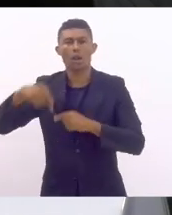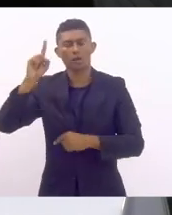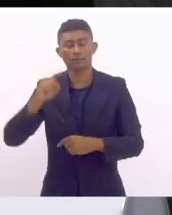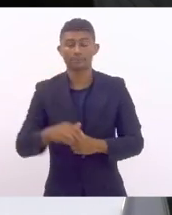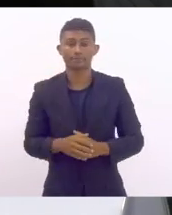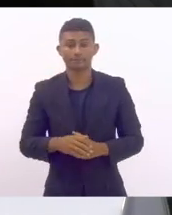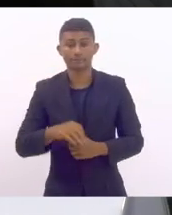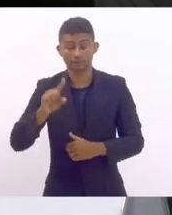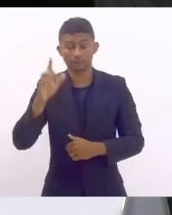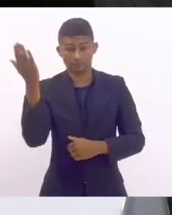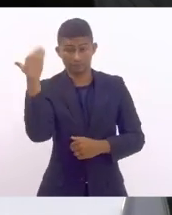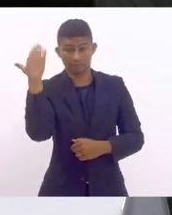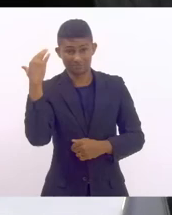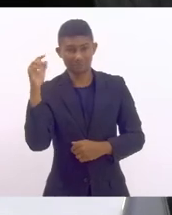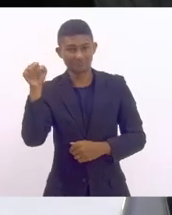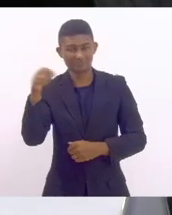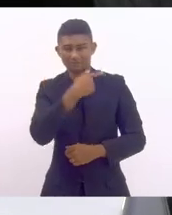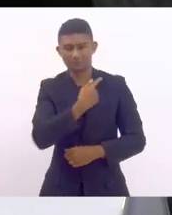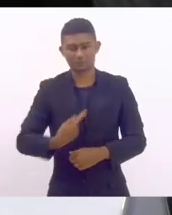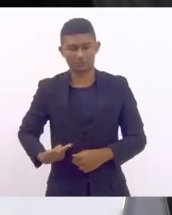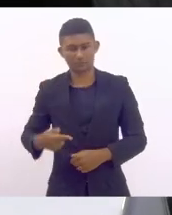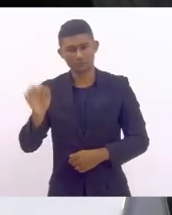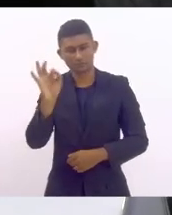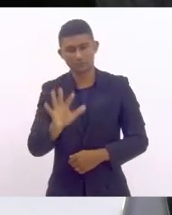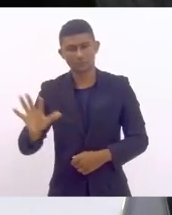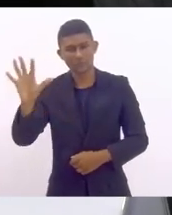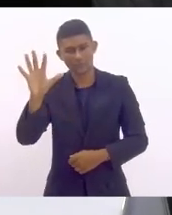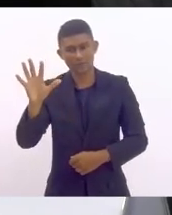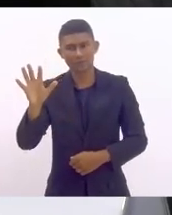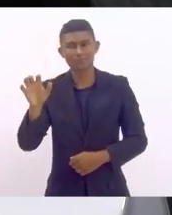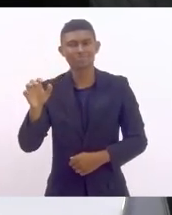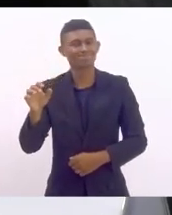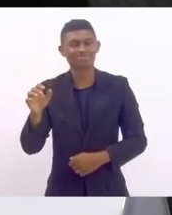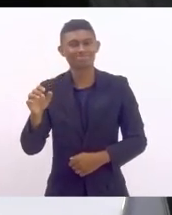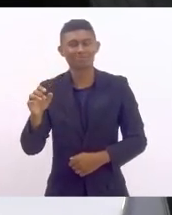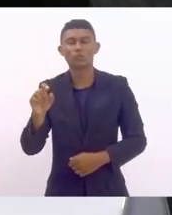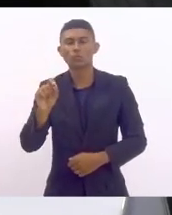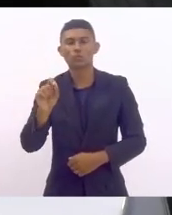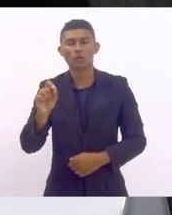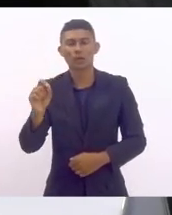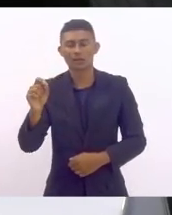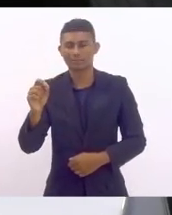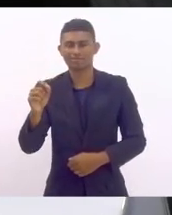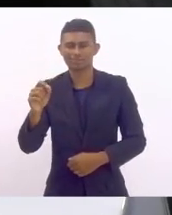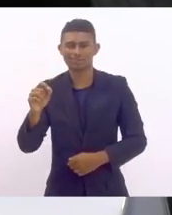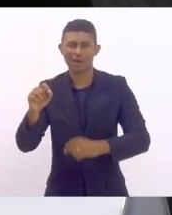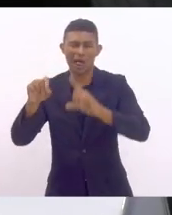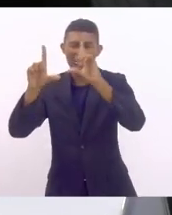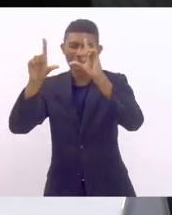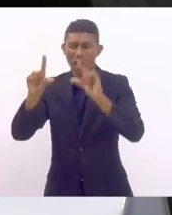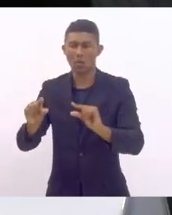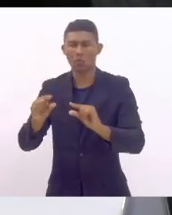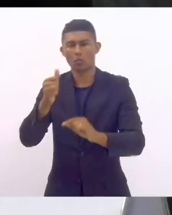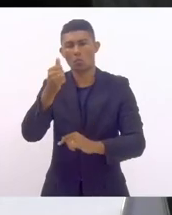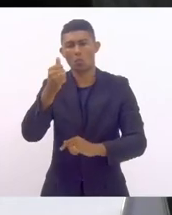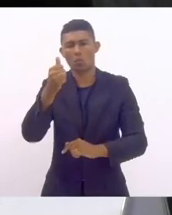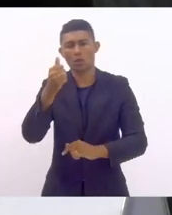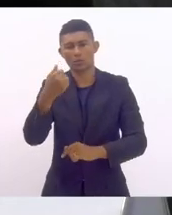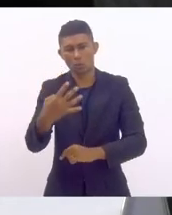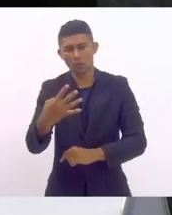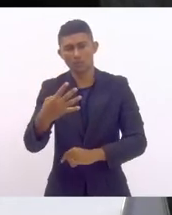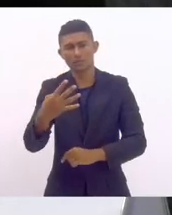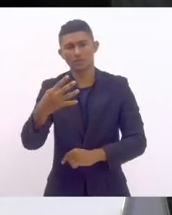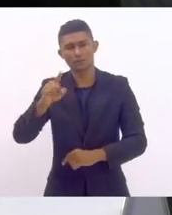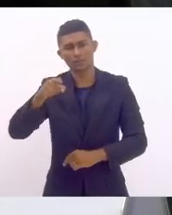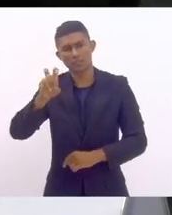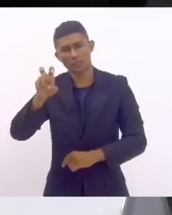de bloqueio tivemos e como todas as inscrições 14 e meio porcento do orçamento com pessoal por